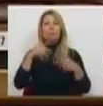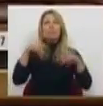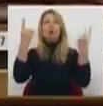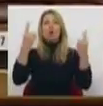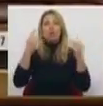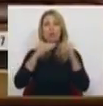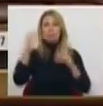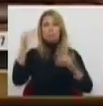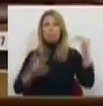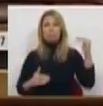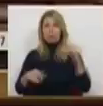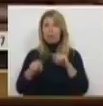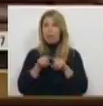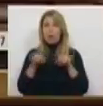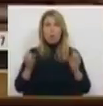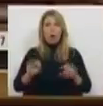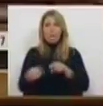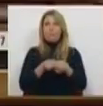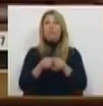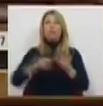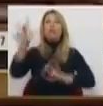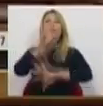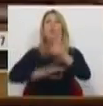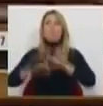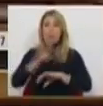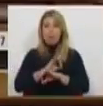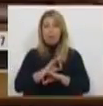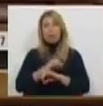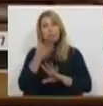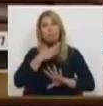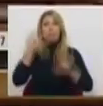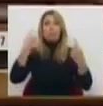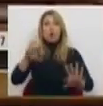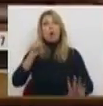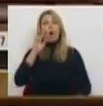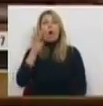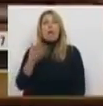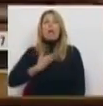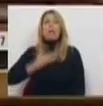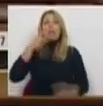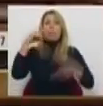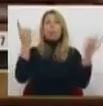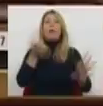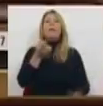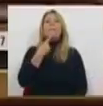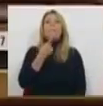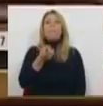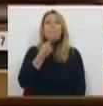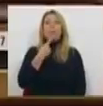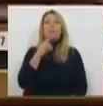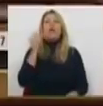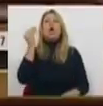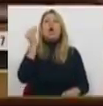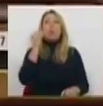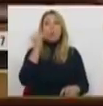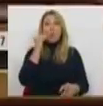as desigualdades que nós temos nas políticas europeias e basta olhar para a dívida pública para percebermos como elas batem